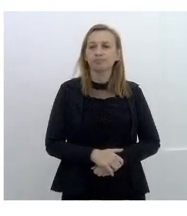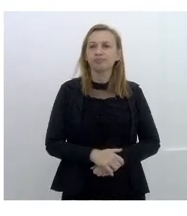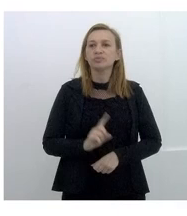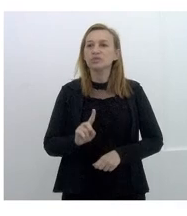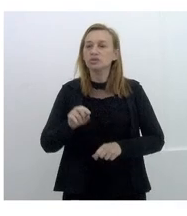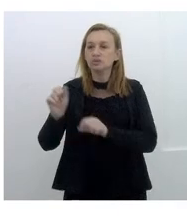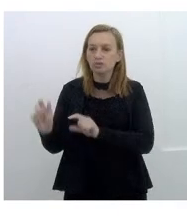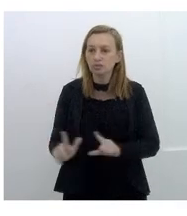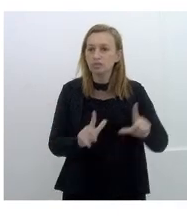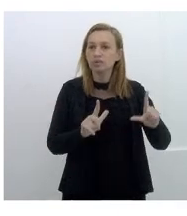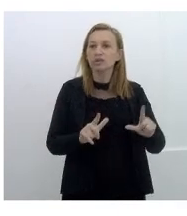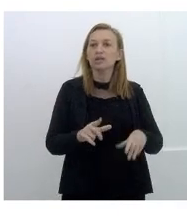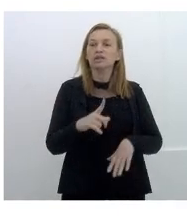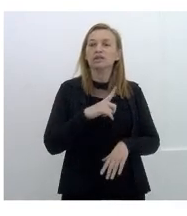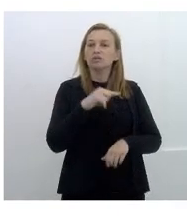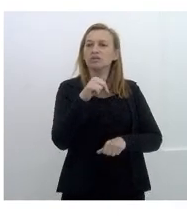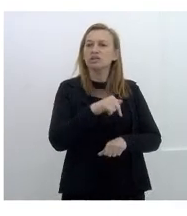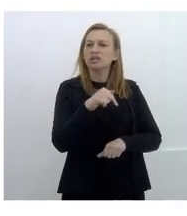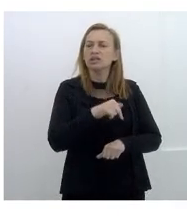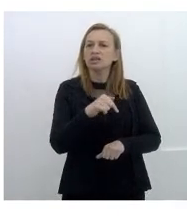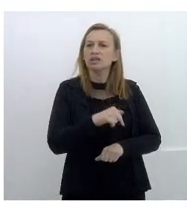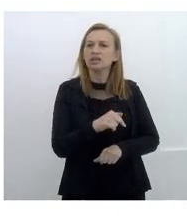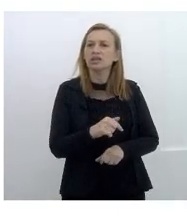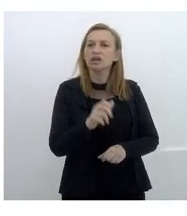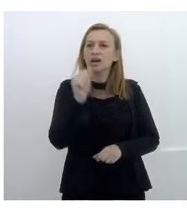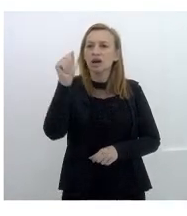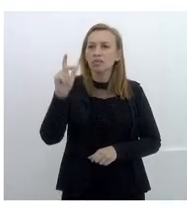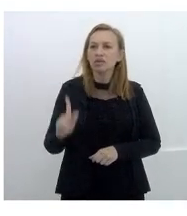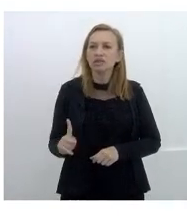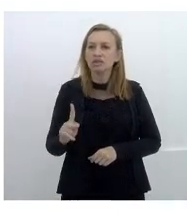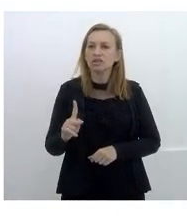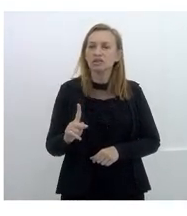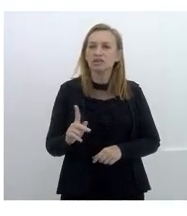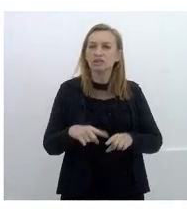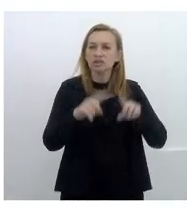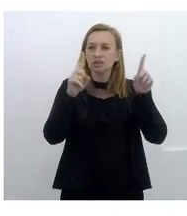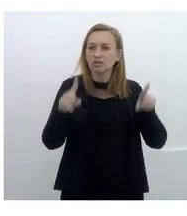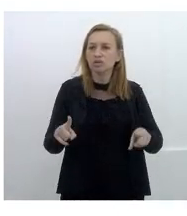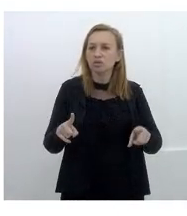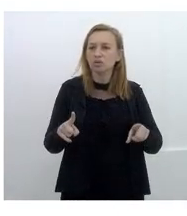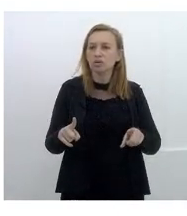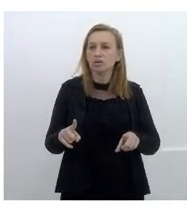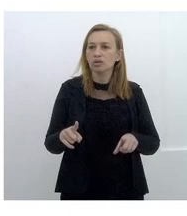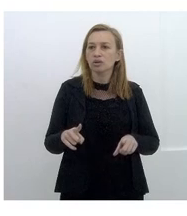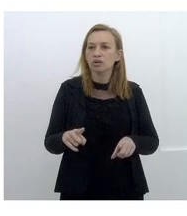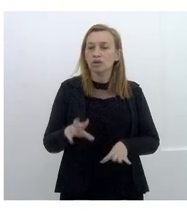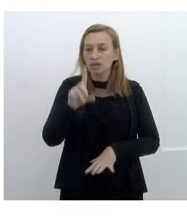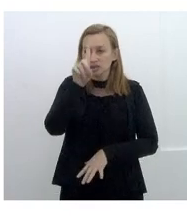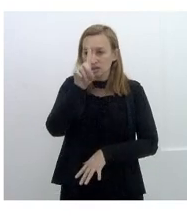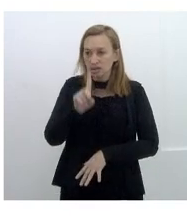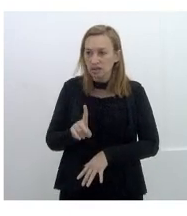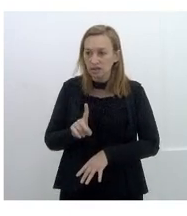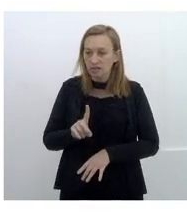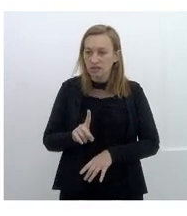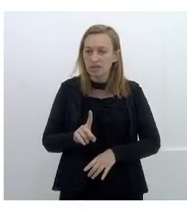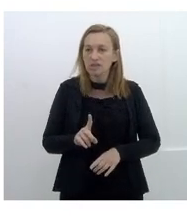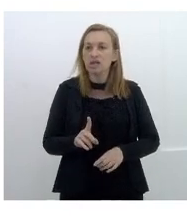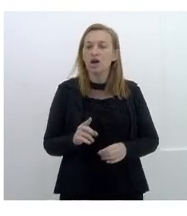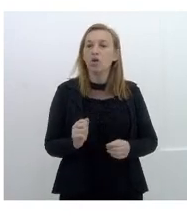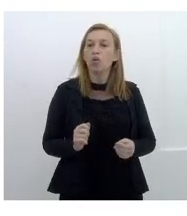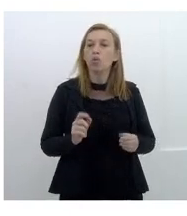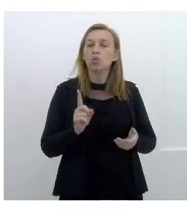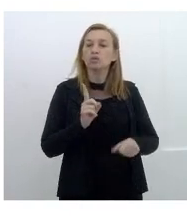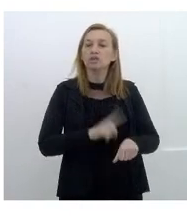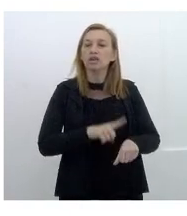os próximos lado temos aqui a aposentadoria dos Servidores com deficiência o tempo de